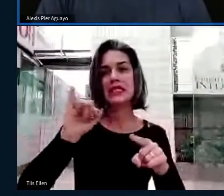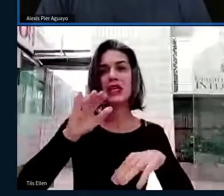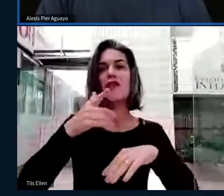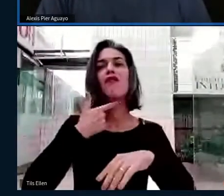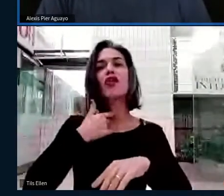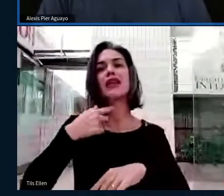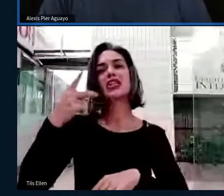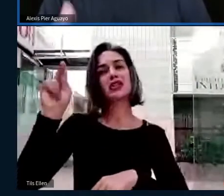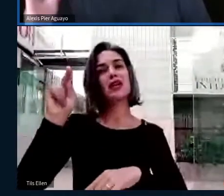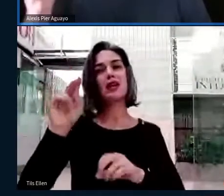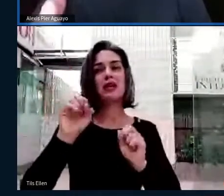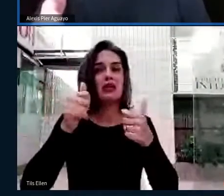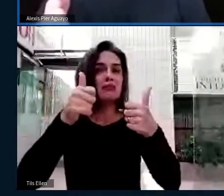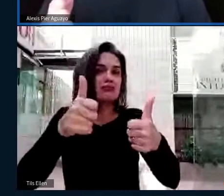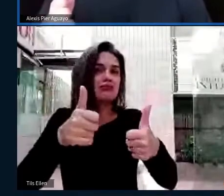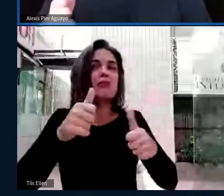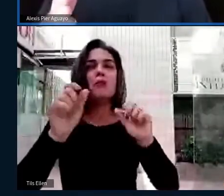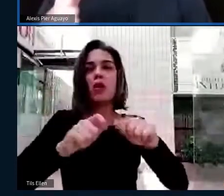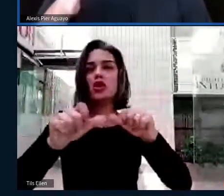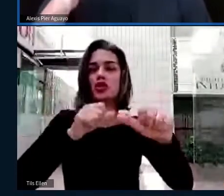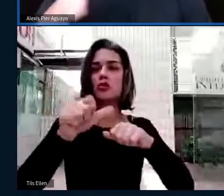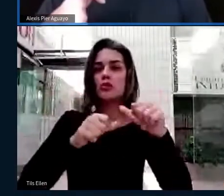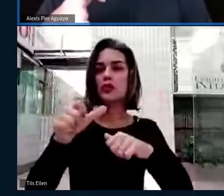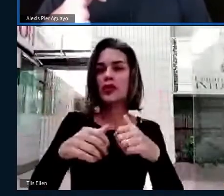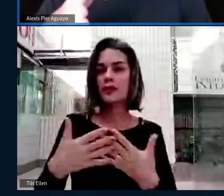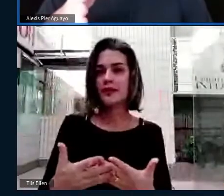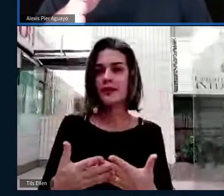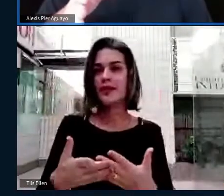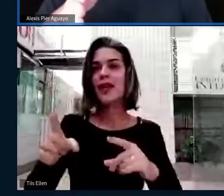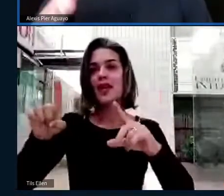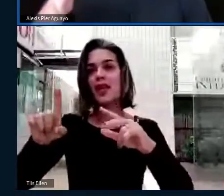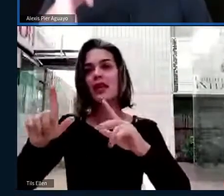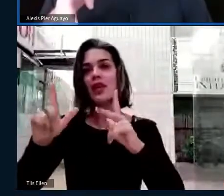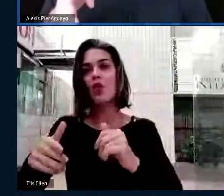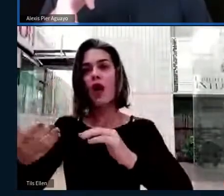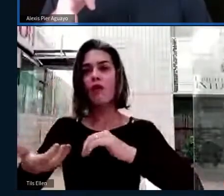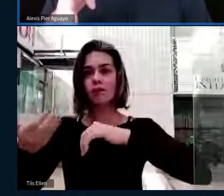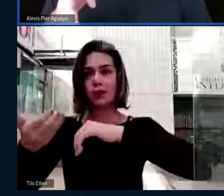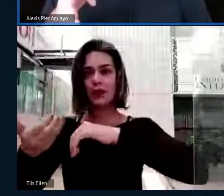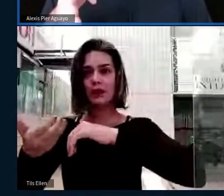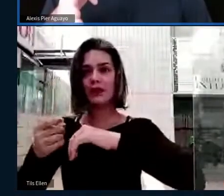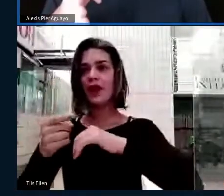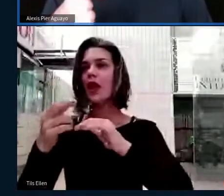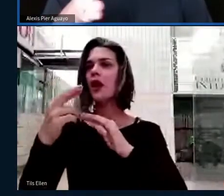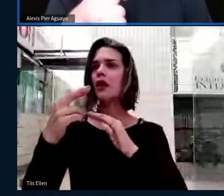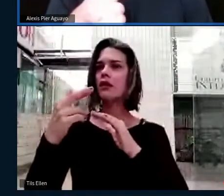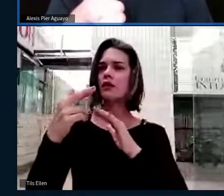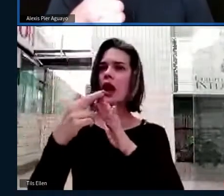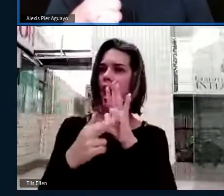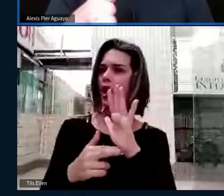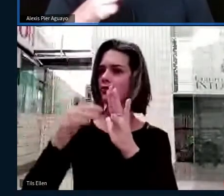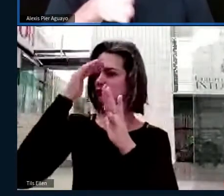do parlamento, o rito ele é obrigatório de ser seguido, você não pode desviar